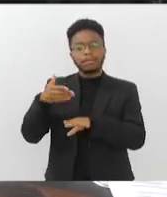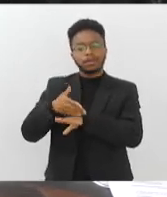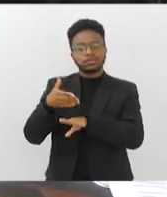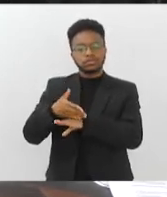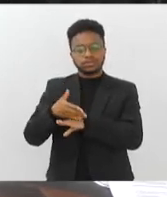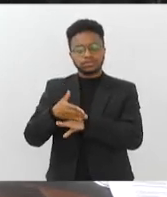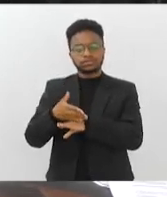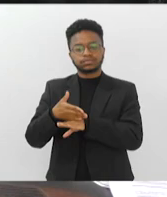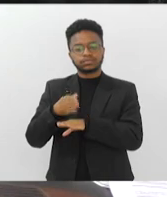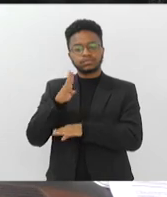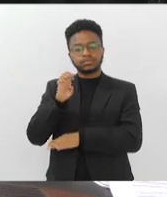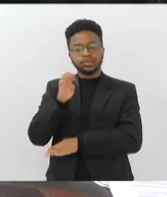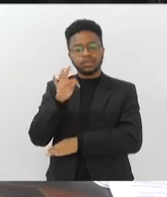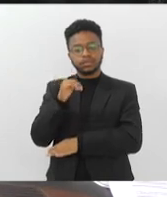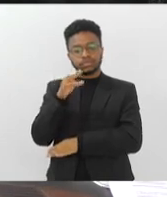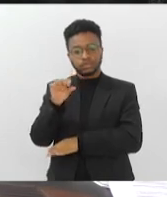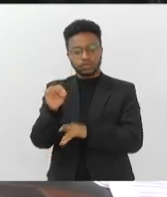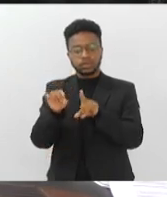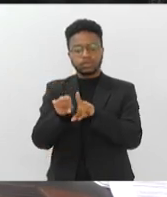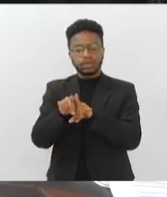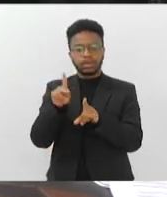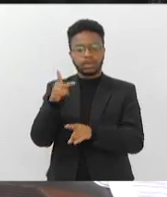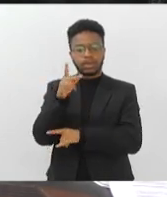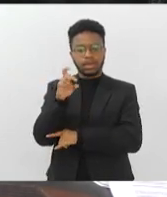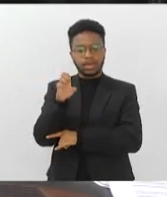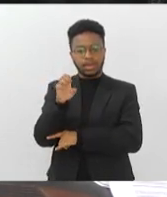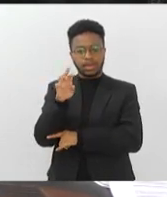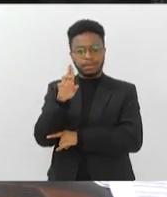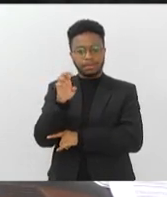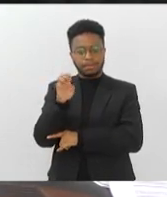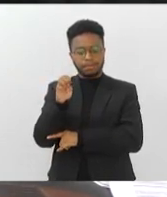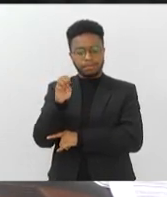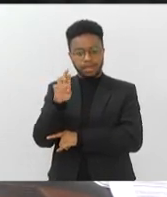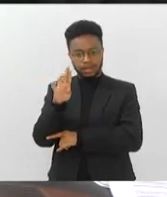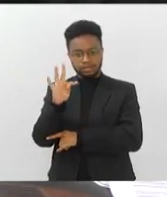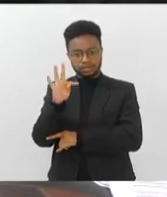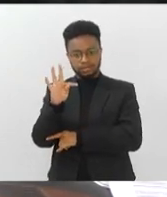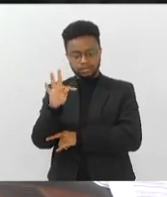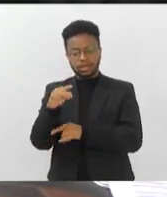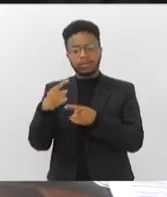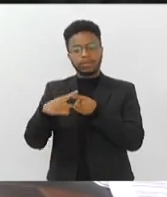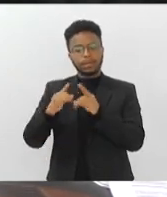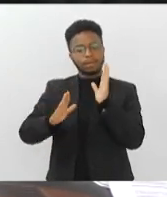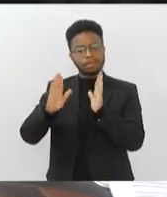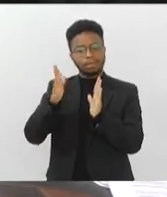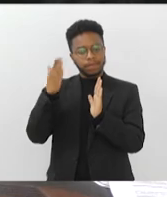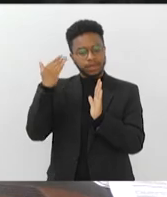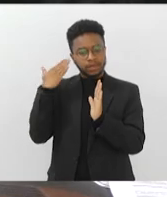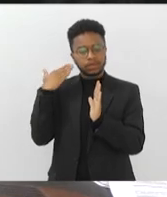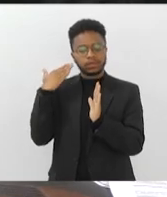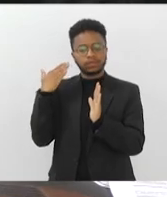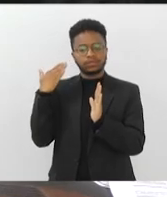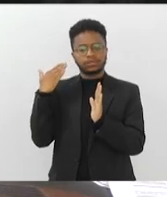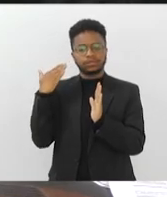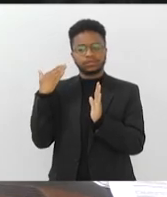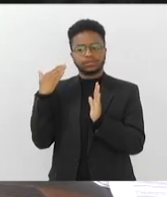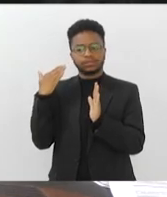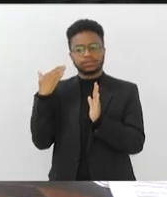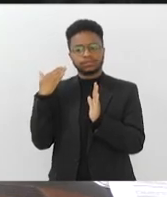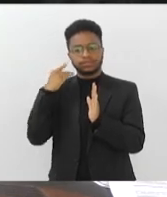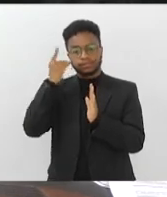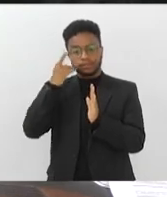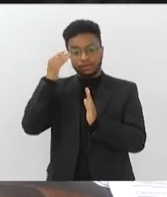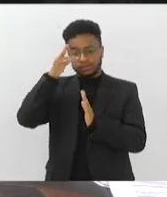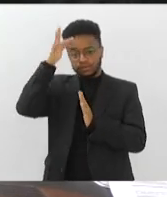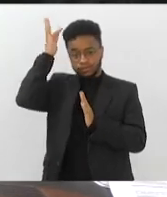saudoso Betinho e o Herbert Daniel, né? Numa época em que deputado Fred